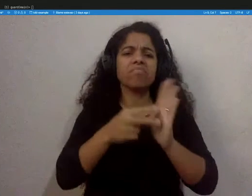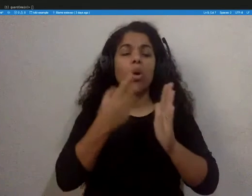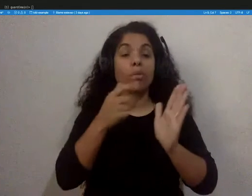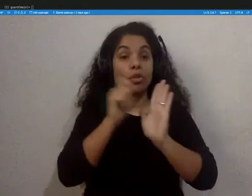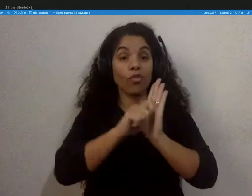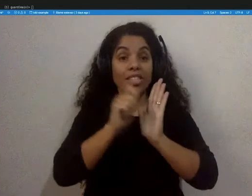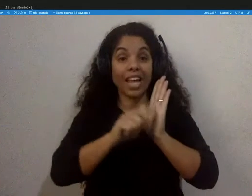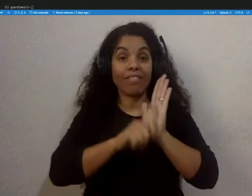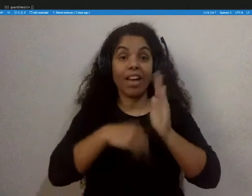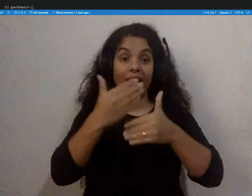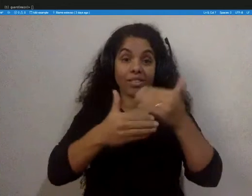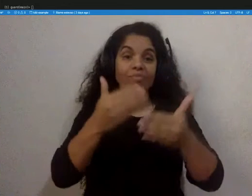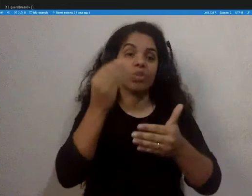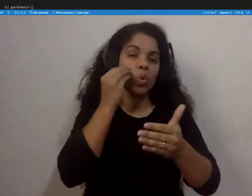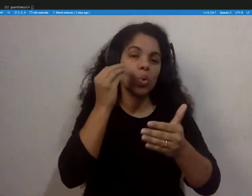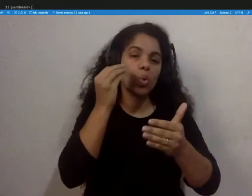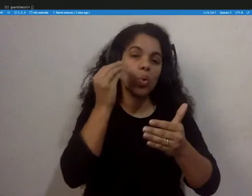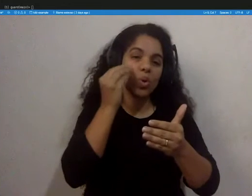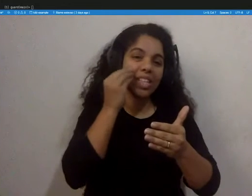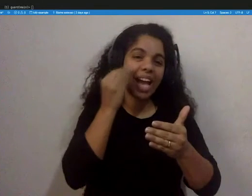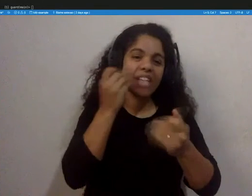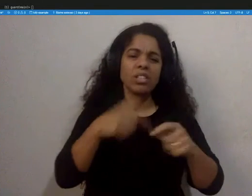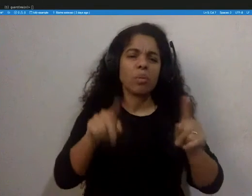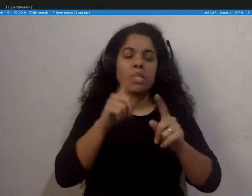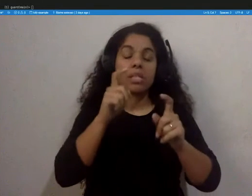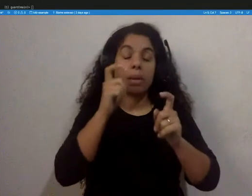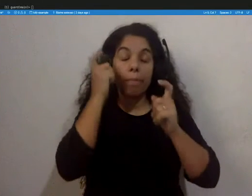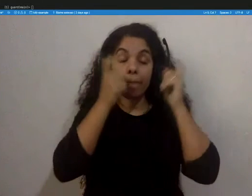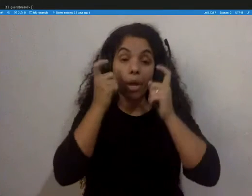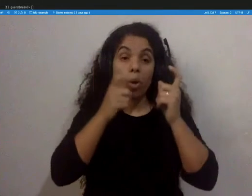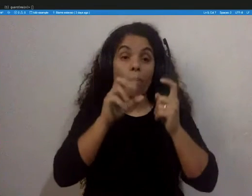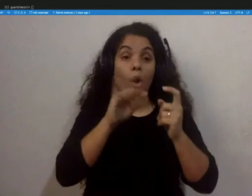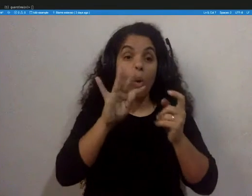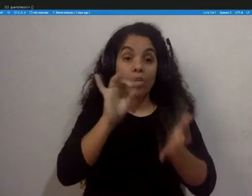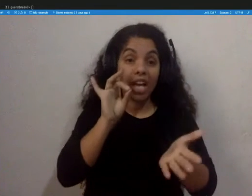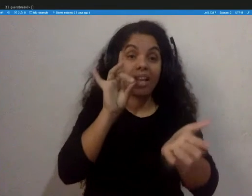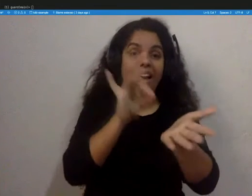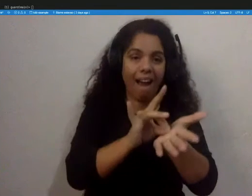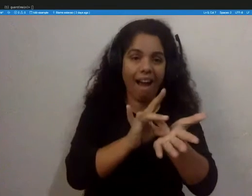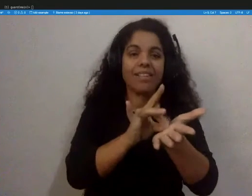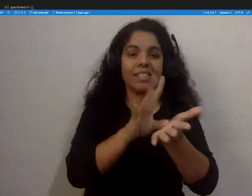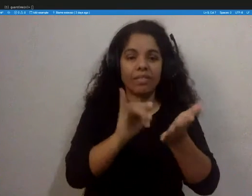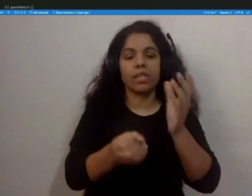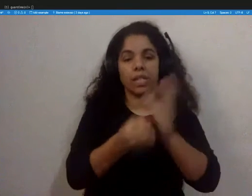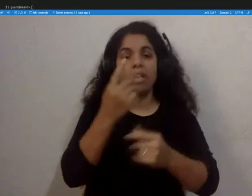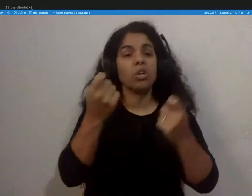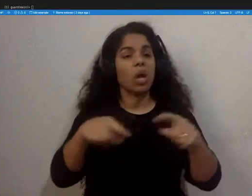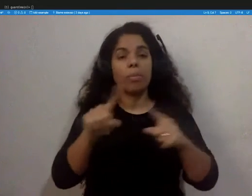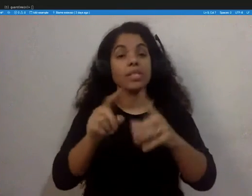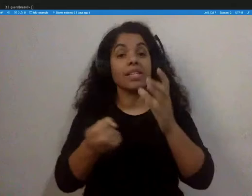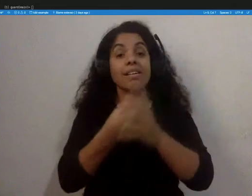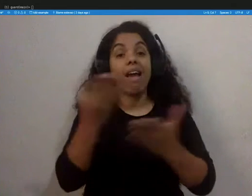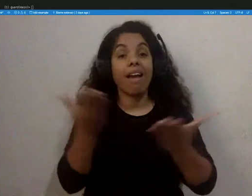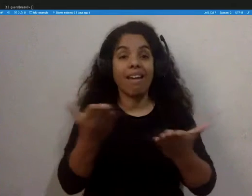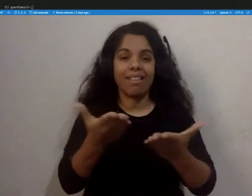não tenho que me preocupar com os objetos reais, com os objetos que vão ser criados, eu não preciso me preocupar em criar eles